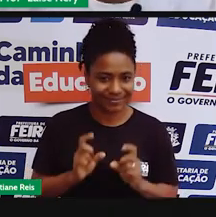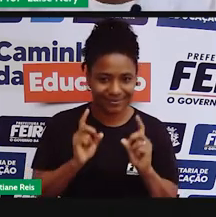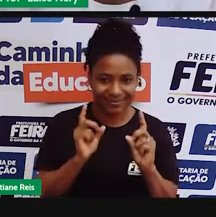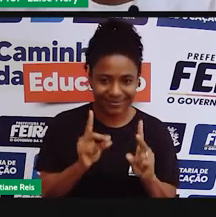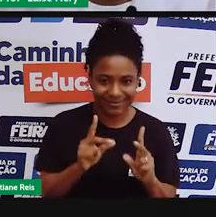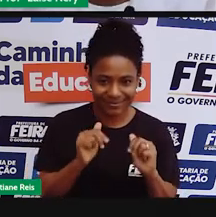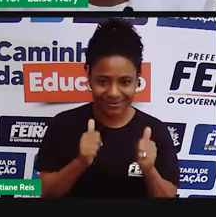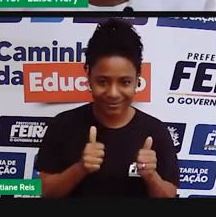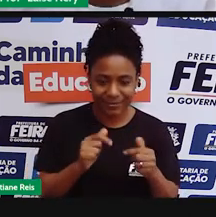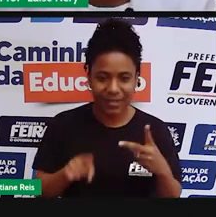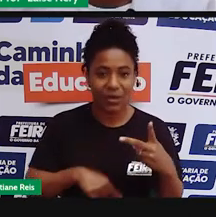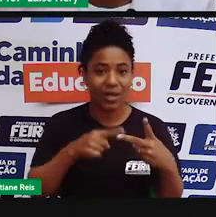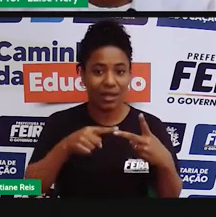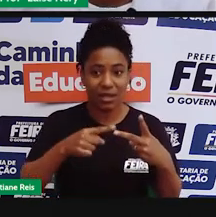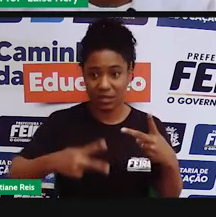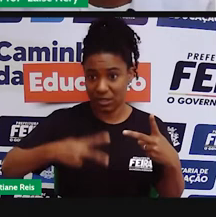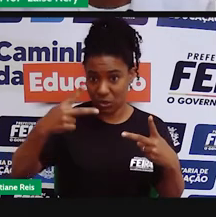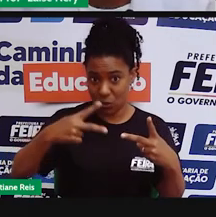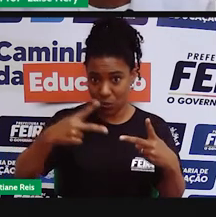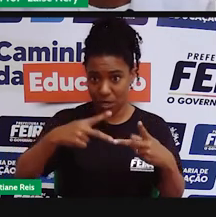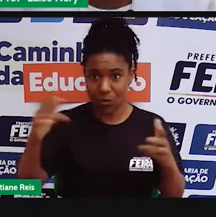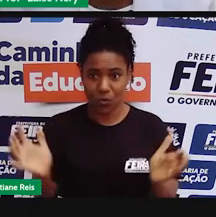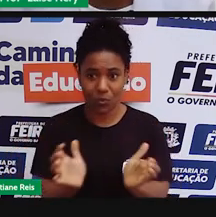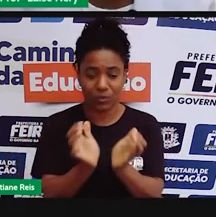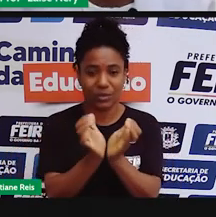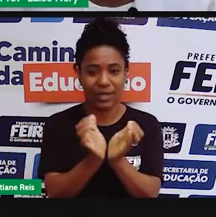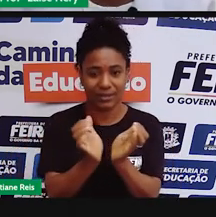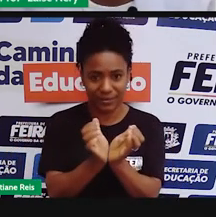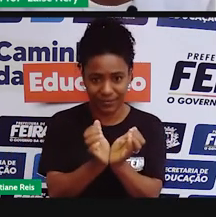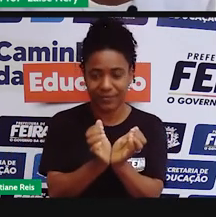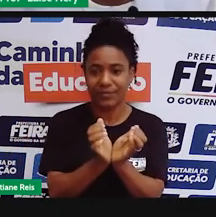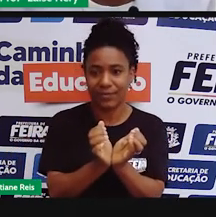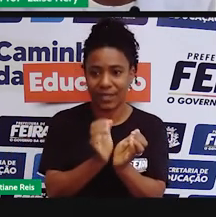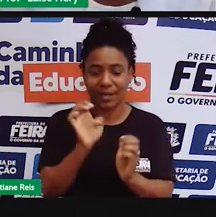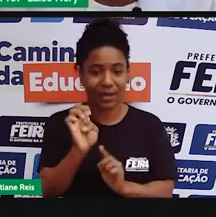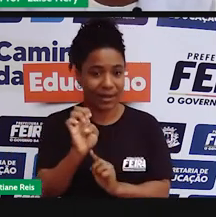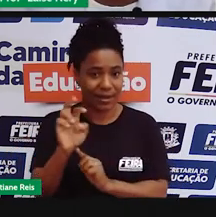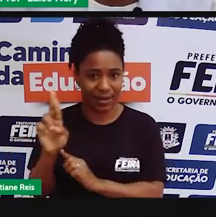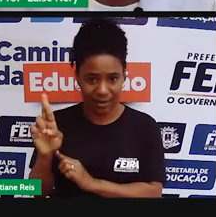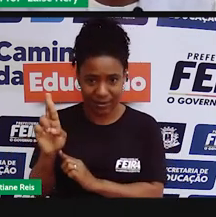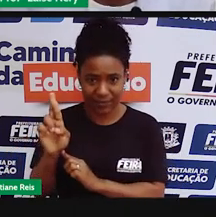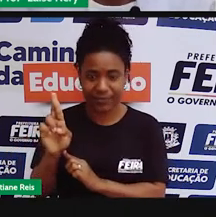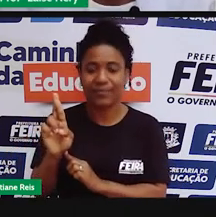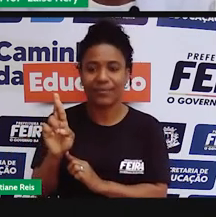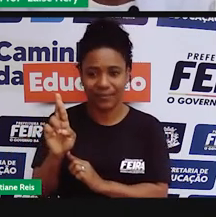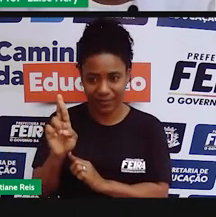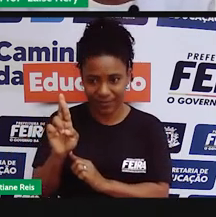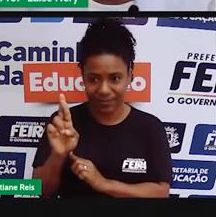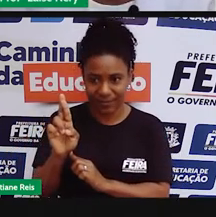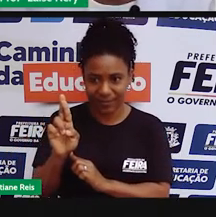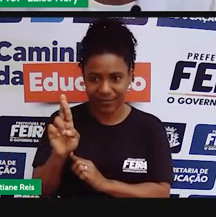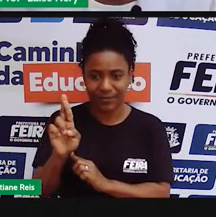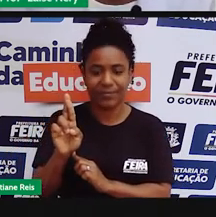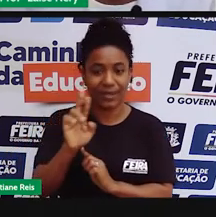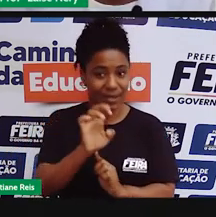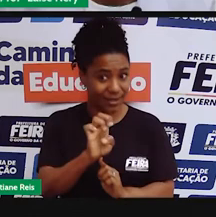Na segunda conjugação, são os verbos terminados em ER ou em